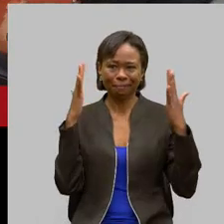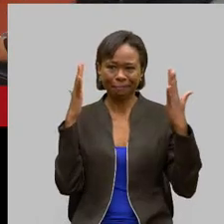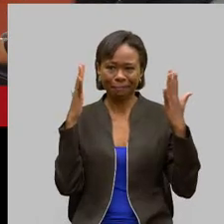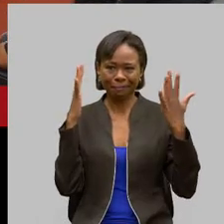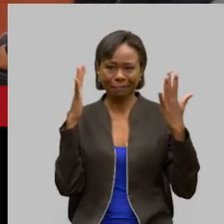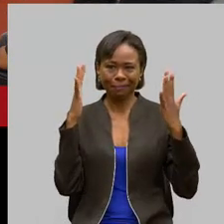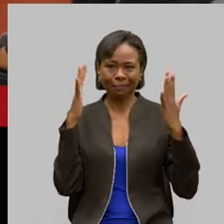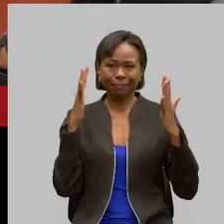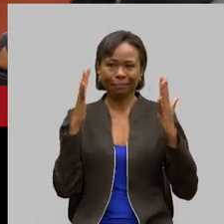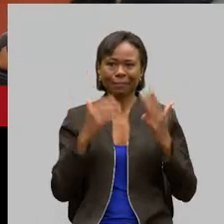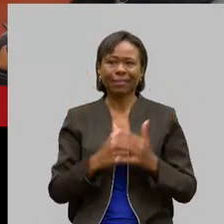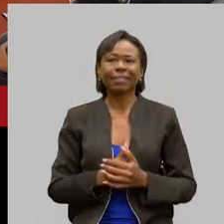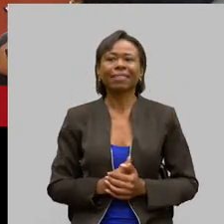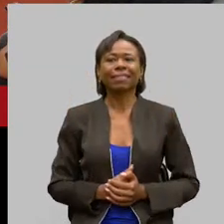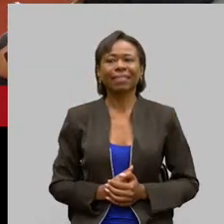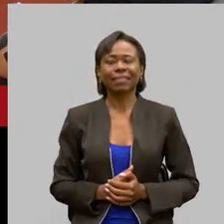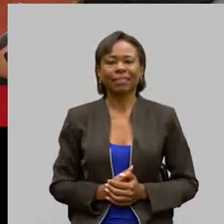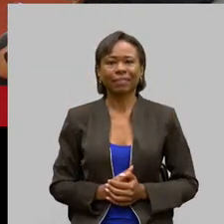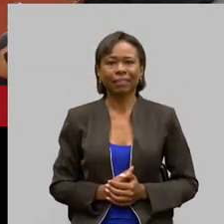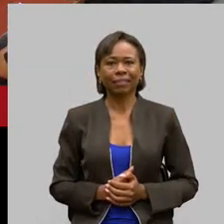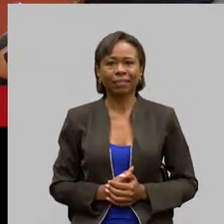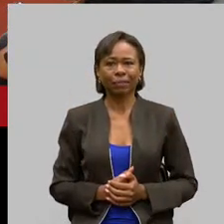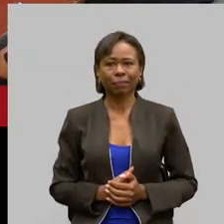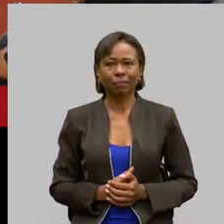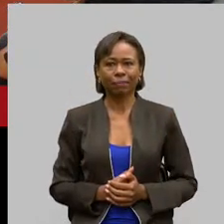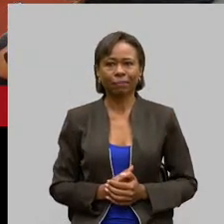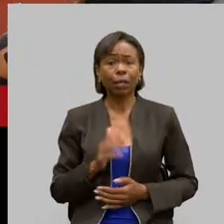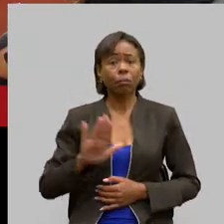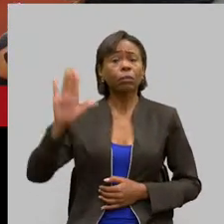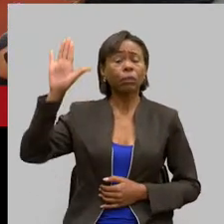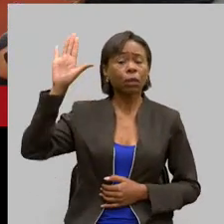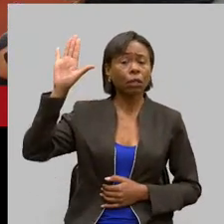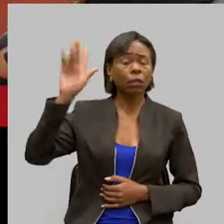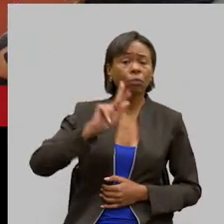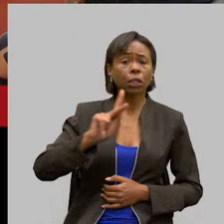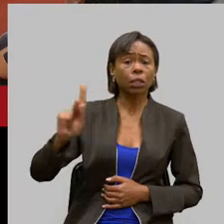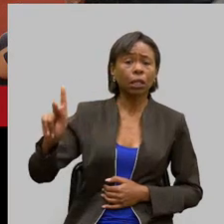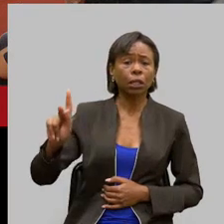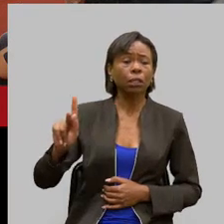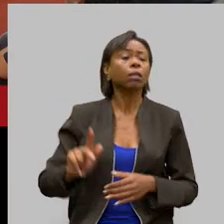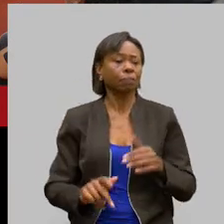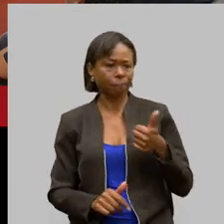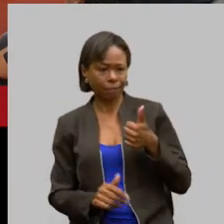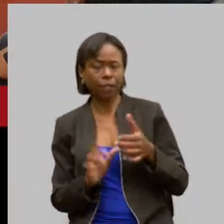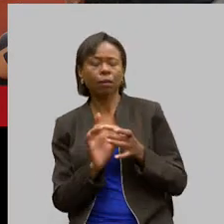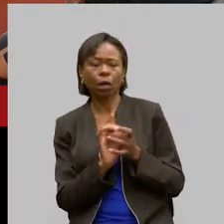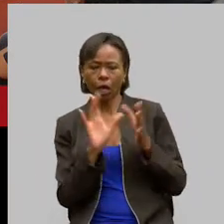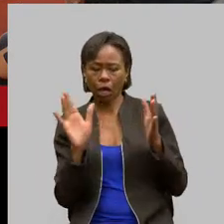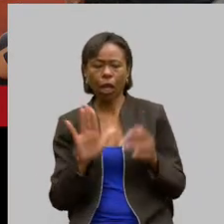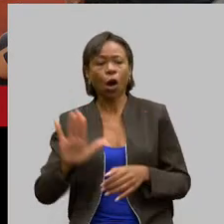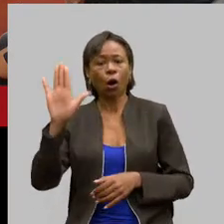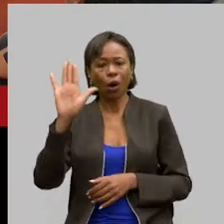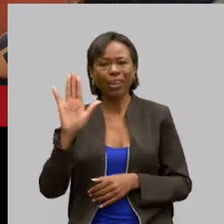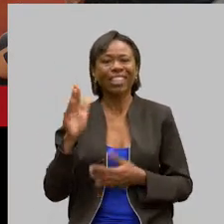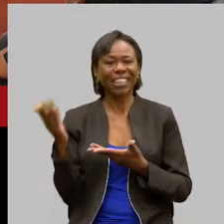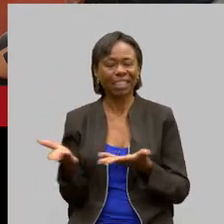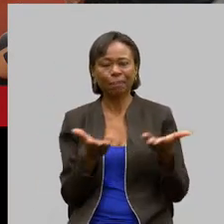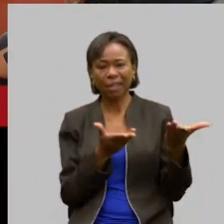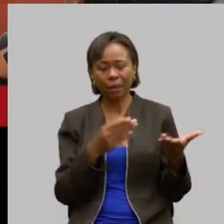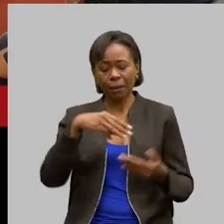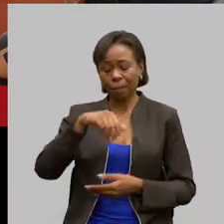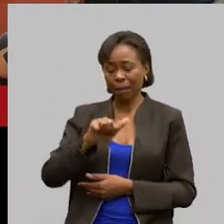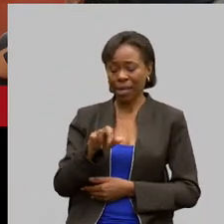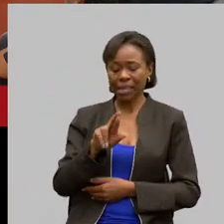Obrigado pela ordem senhor presidente pela ordem e já iria passar a palavra pra nossa deputada Maria